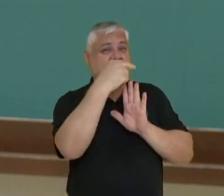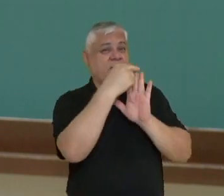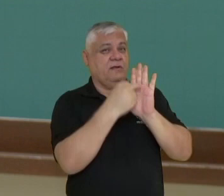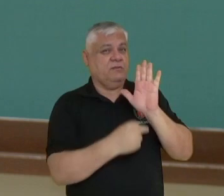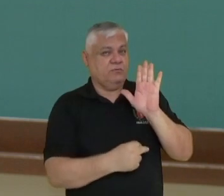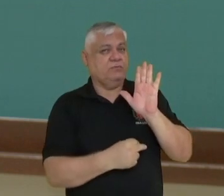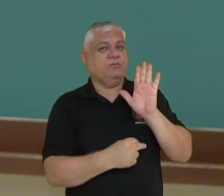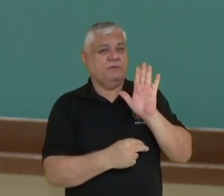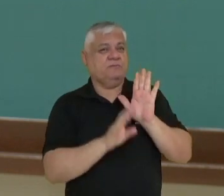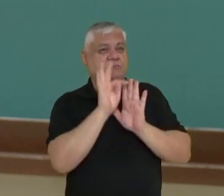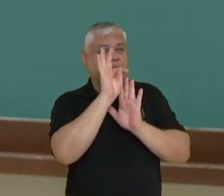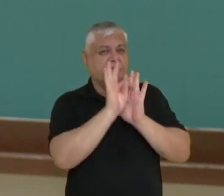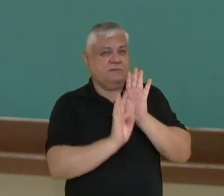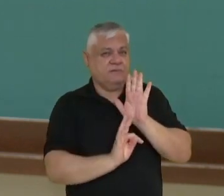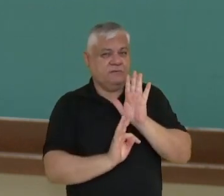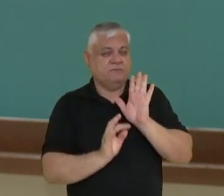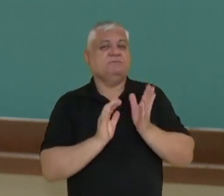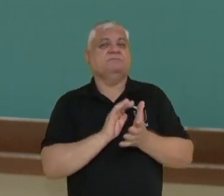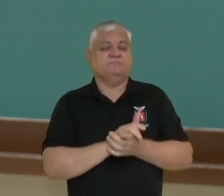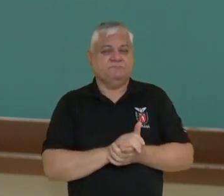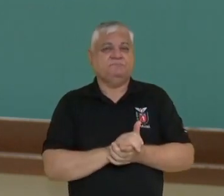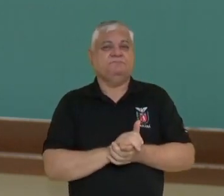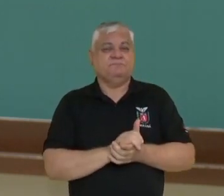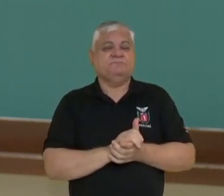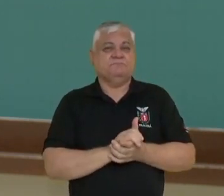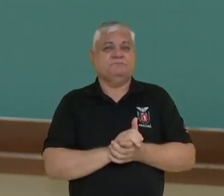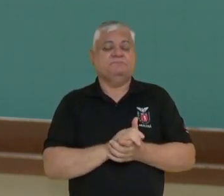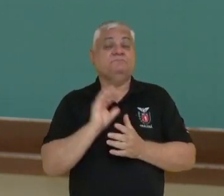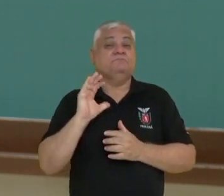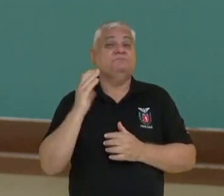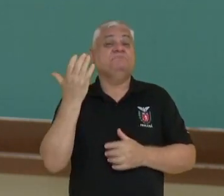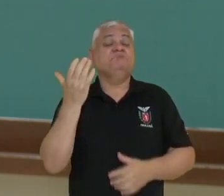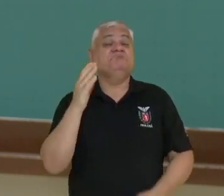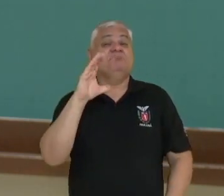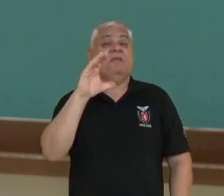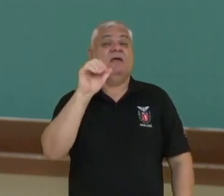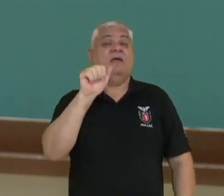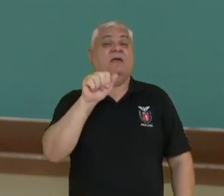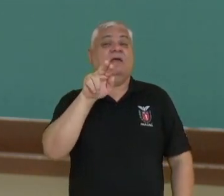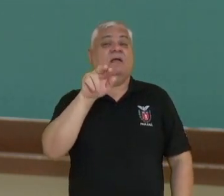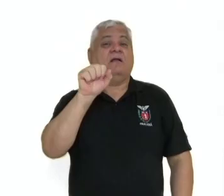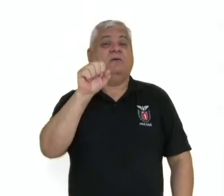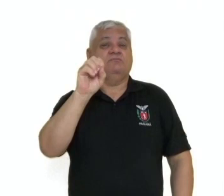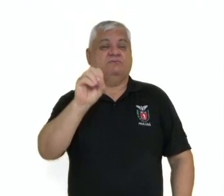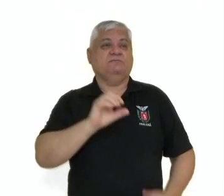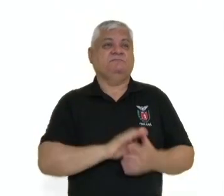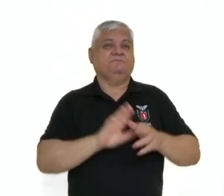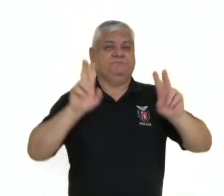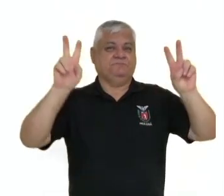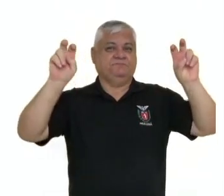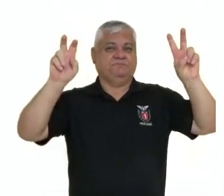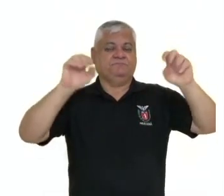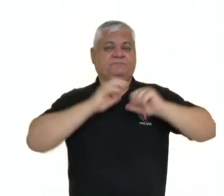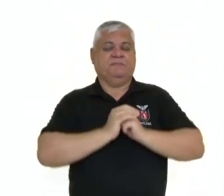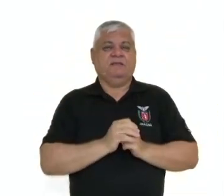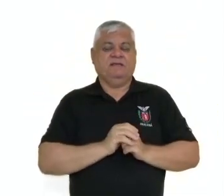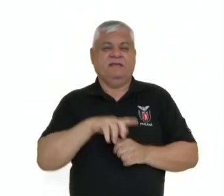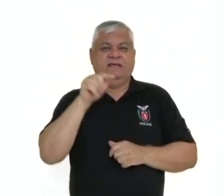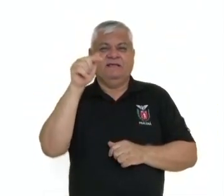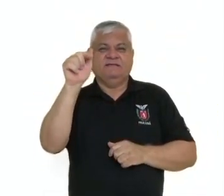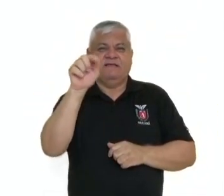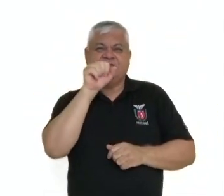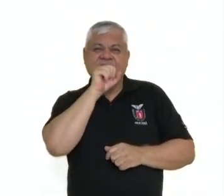juntos, então, uma leitura aqui de um caos, tá? Acompanhem comigo, então, o título. As Sete Velhas